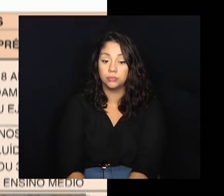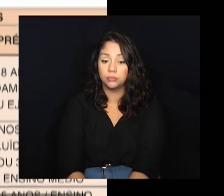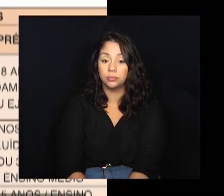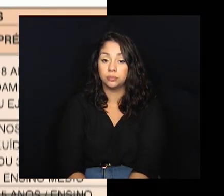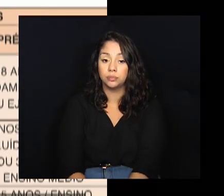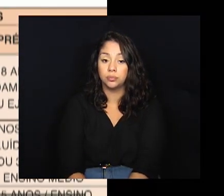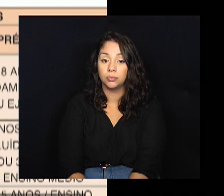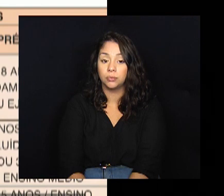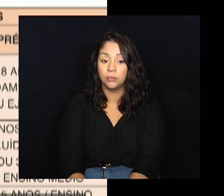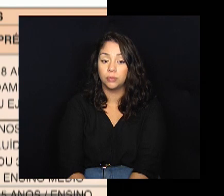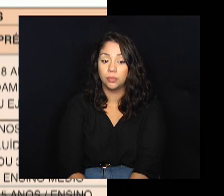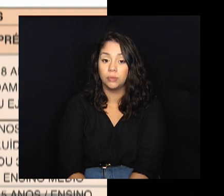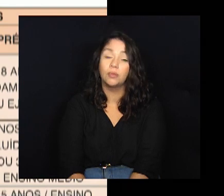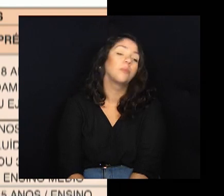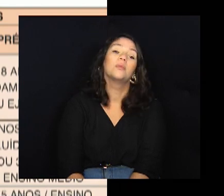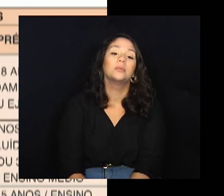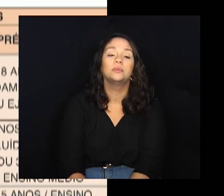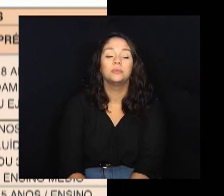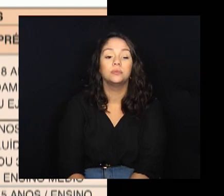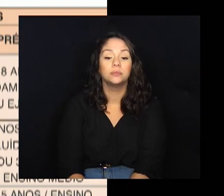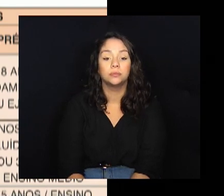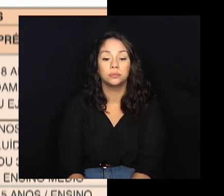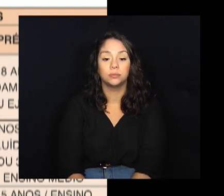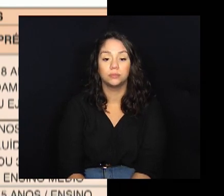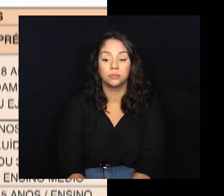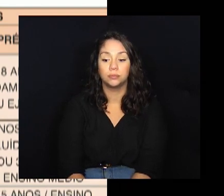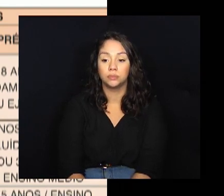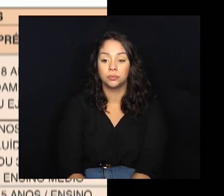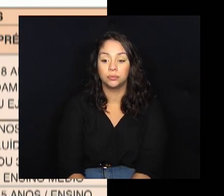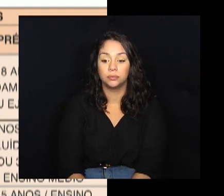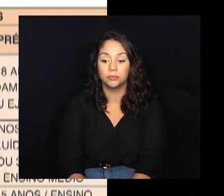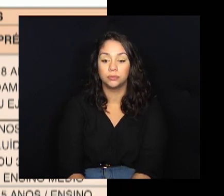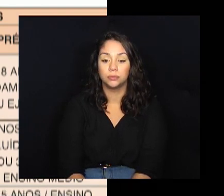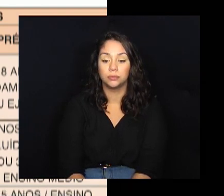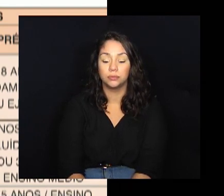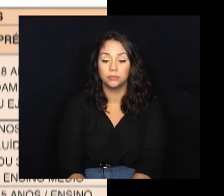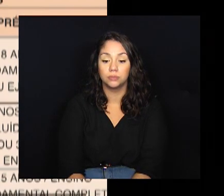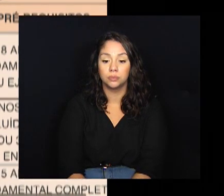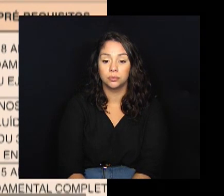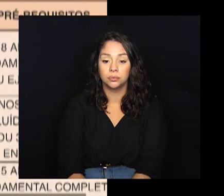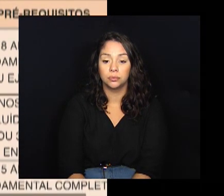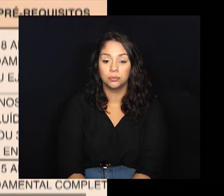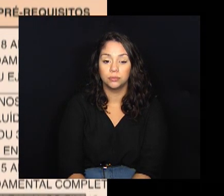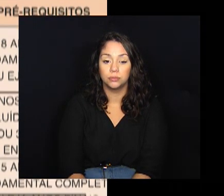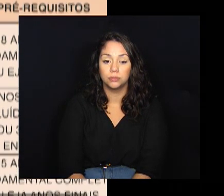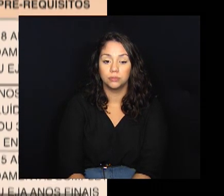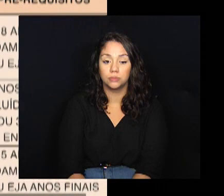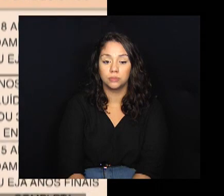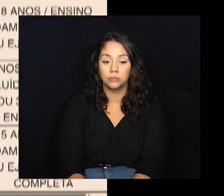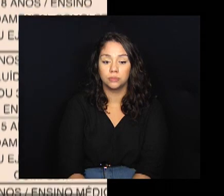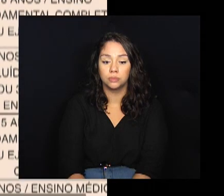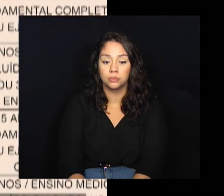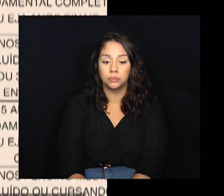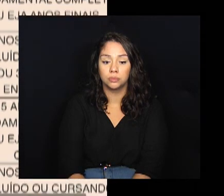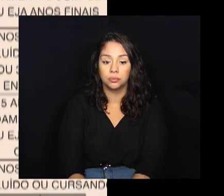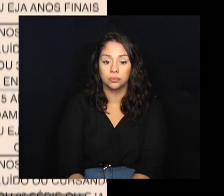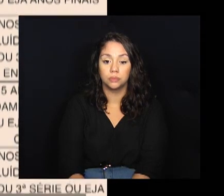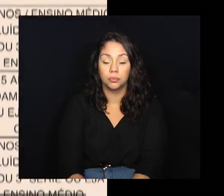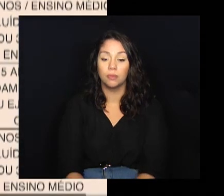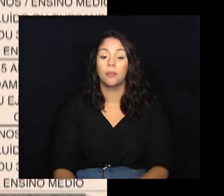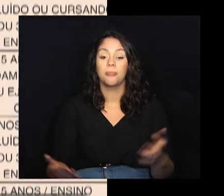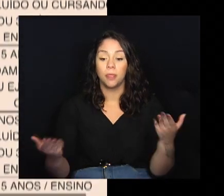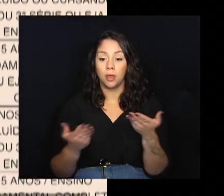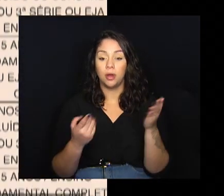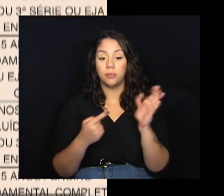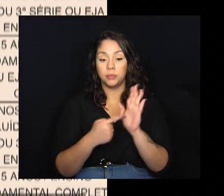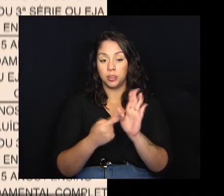na unidade móvel no de que 5 que fica lá na praça da Juventude e ainda na unidade do Monte Cristo a gente vai mostrar algumas